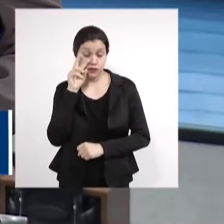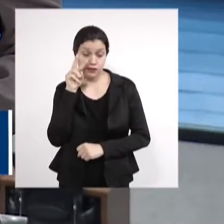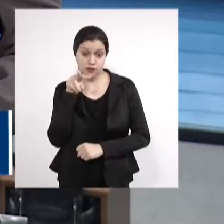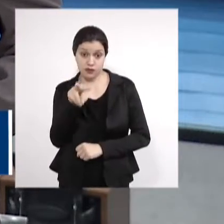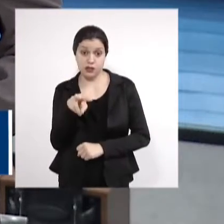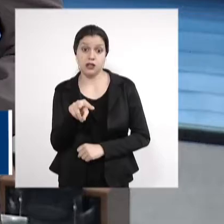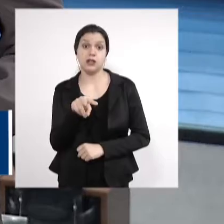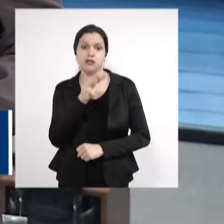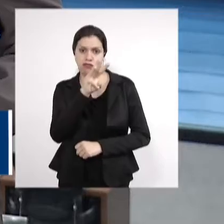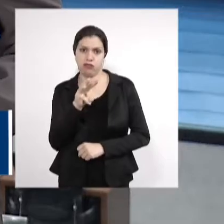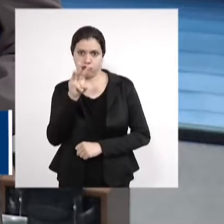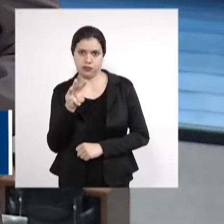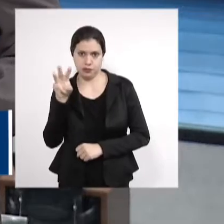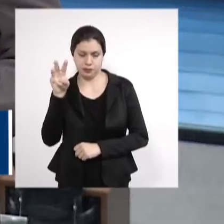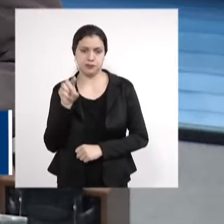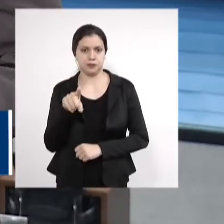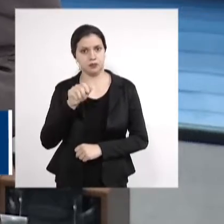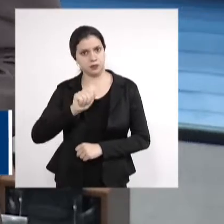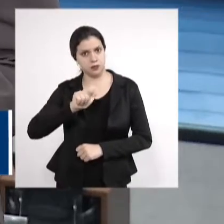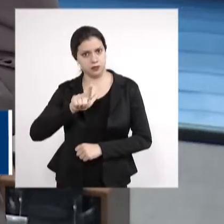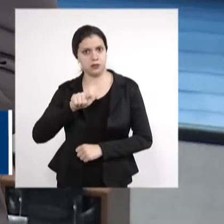o